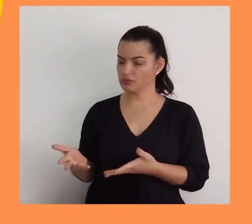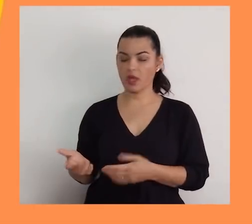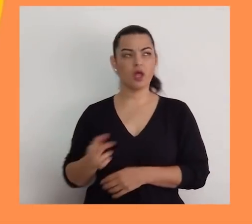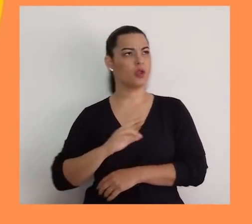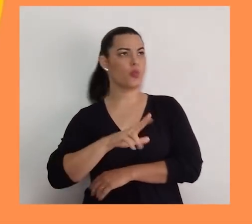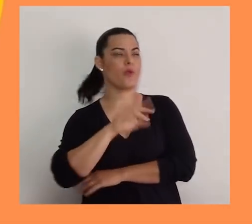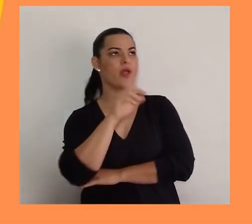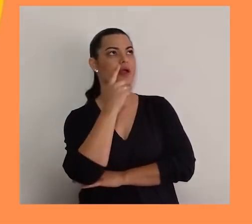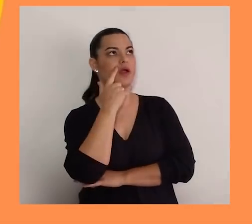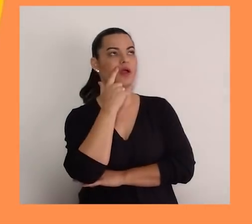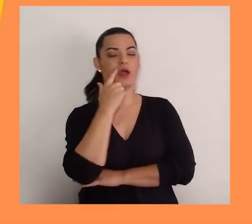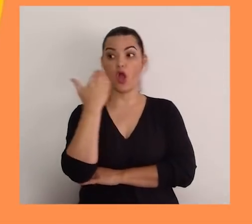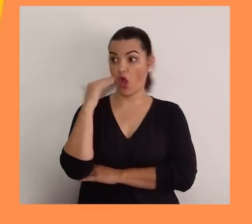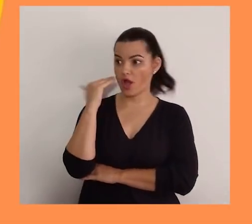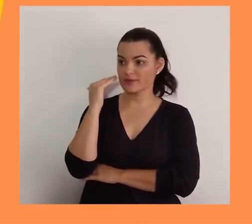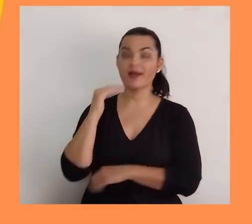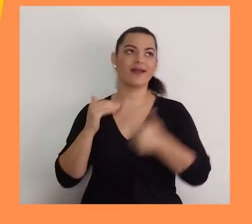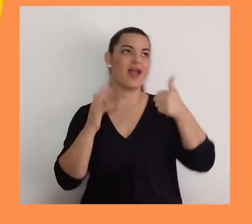hoje é...